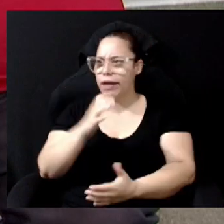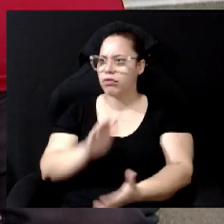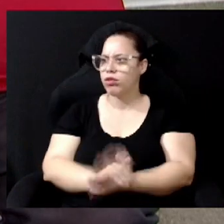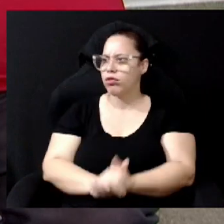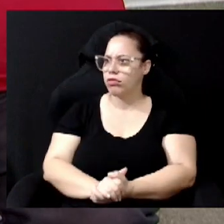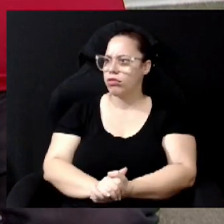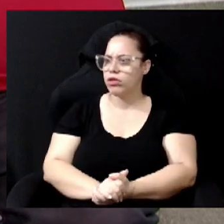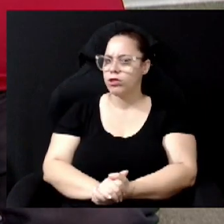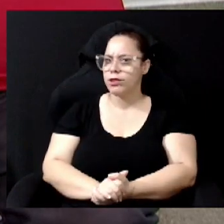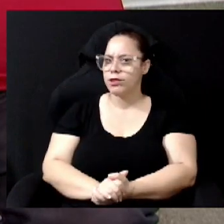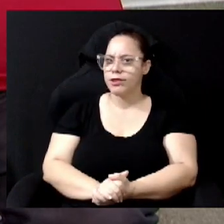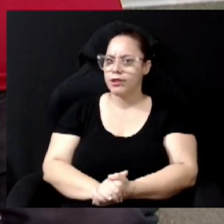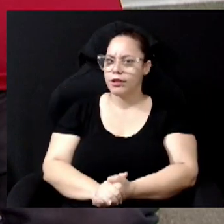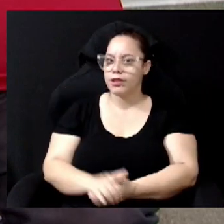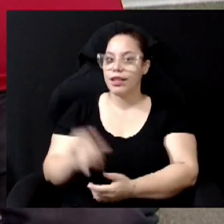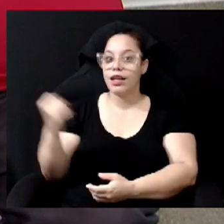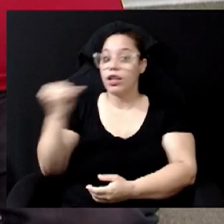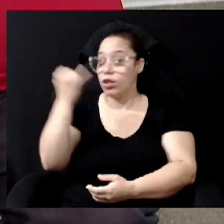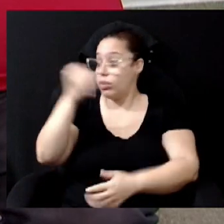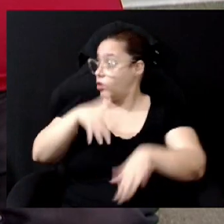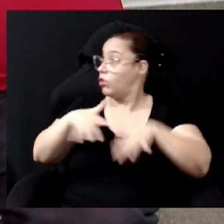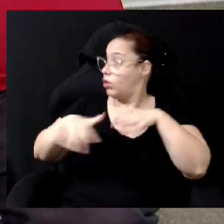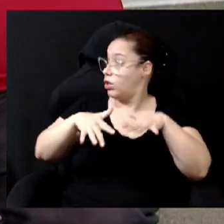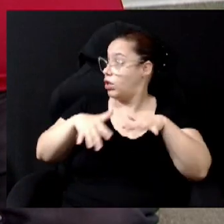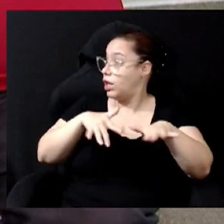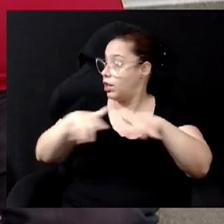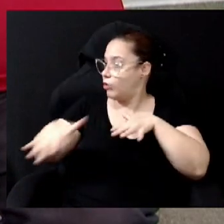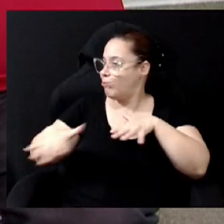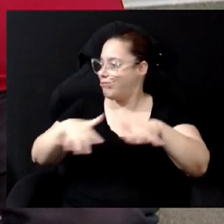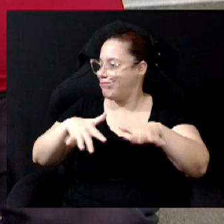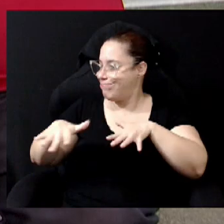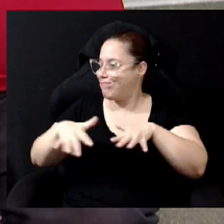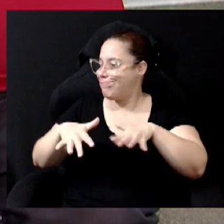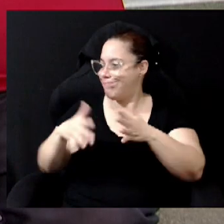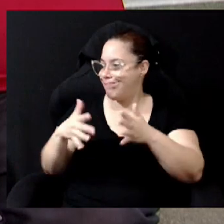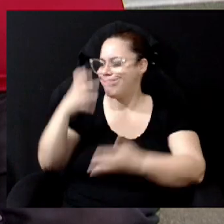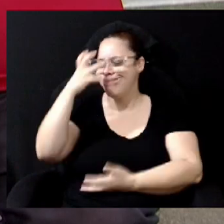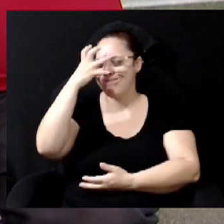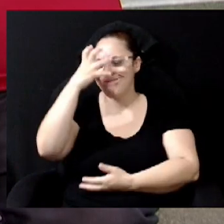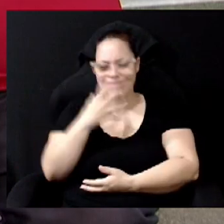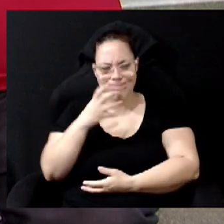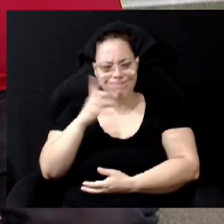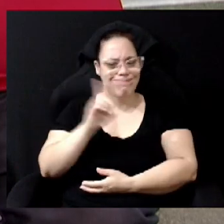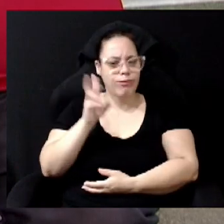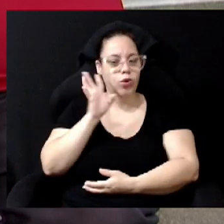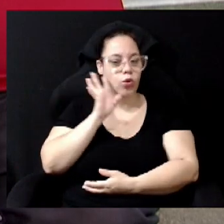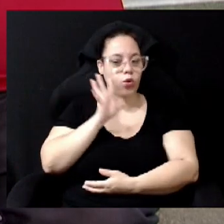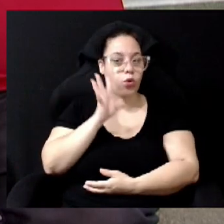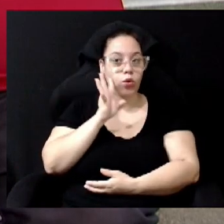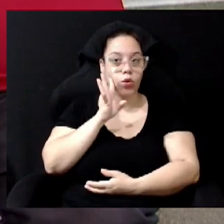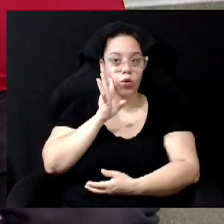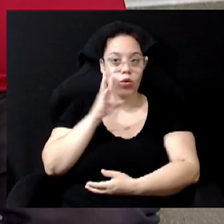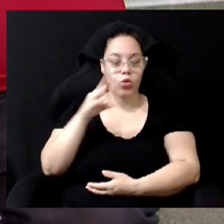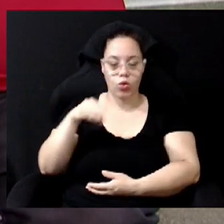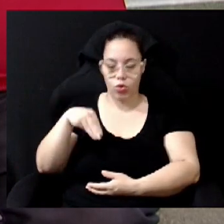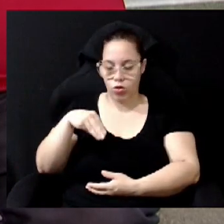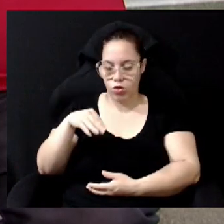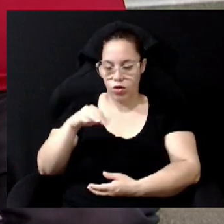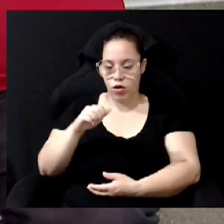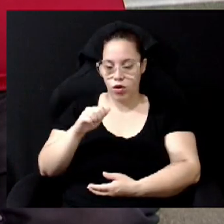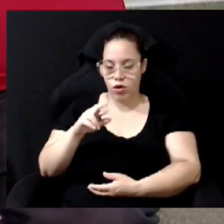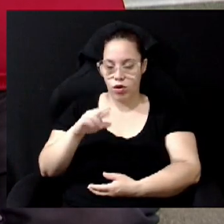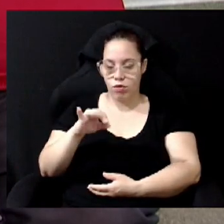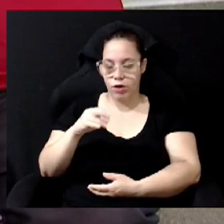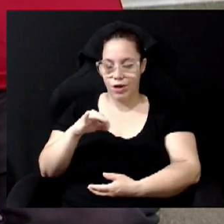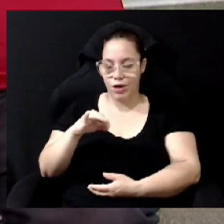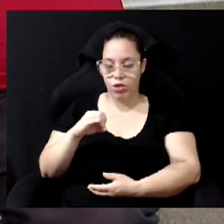coisa importante. Esse é o momento que você mede, de fato. A gente é ensinado que a raiva não é uma coisa legal. O Marshall, que é um psicólogo americano, ele tem um livro chamado O Surpreendente Propósito